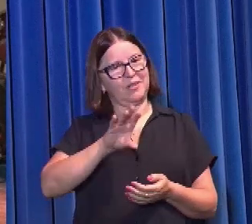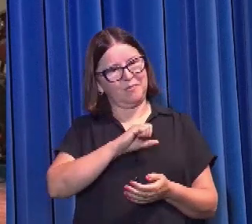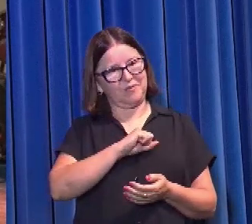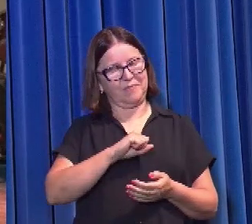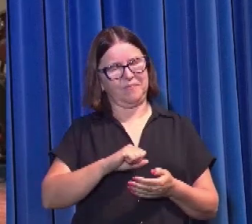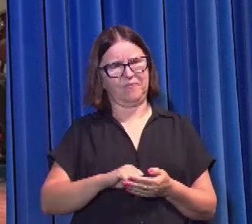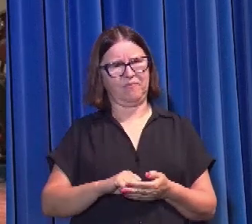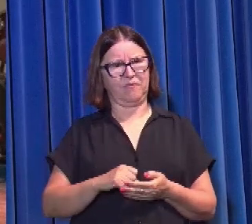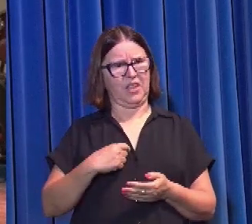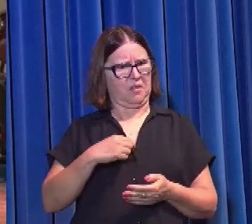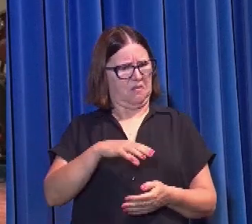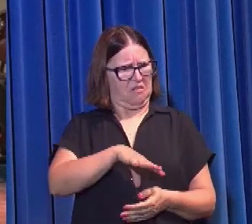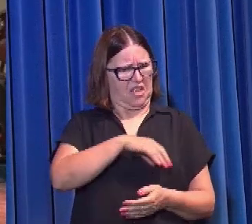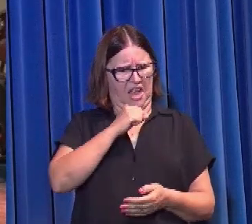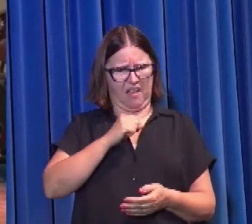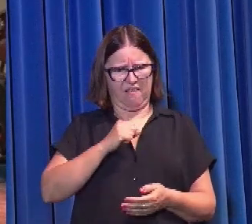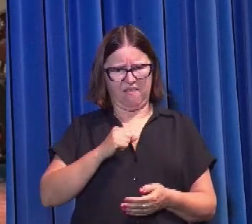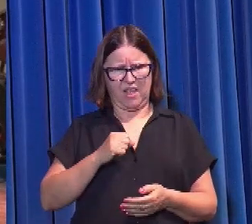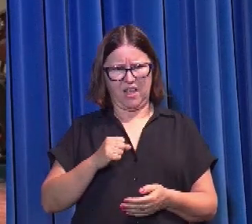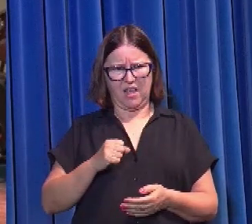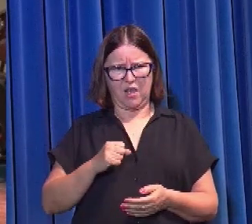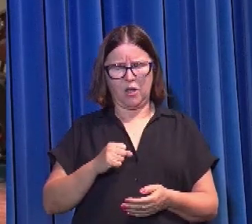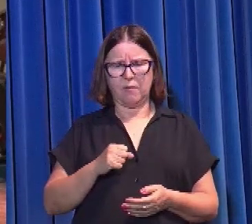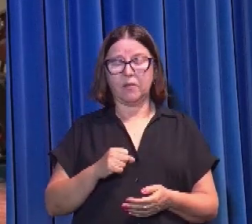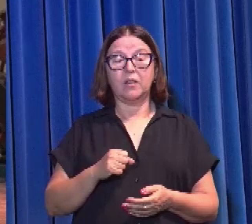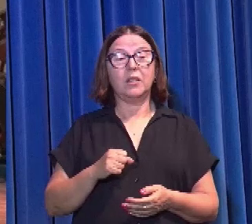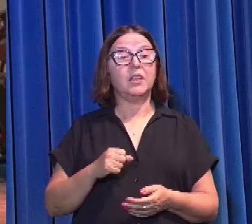Eu fiquei com raiva da irmã. O que eu deveria ter feito?